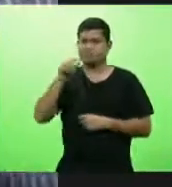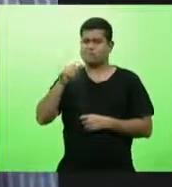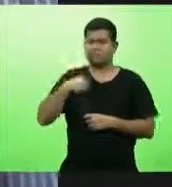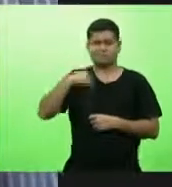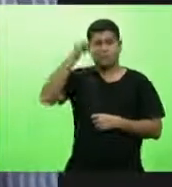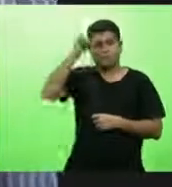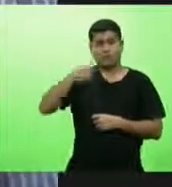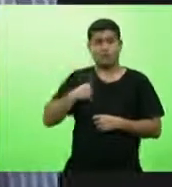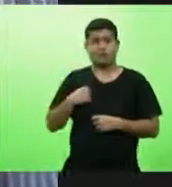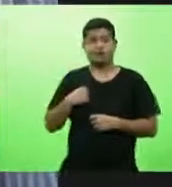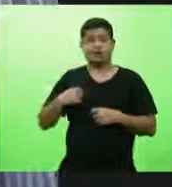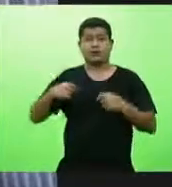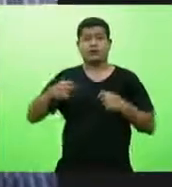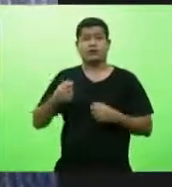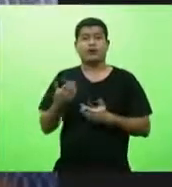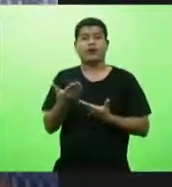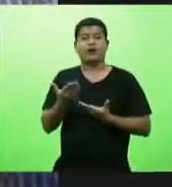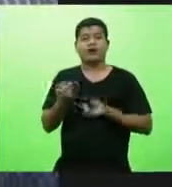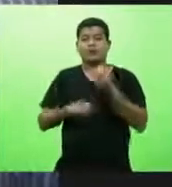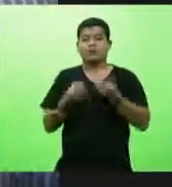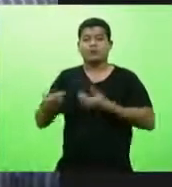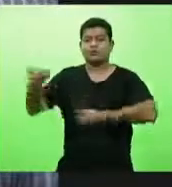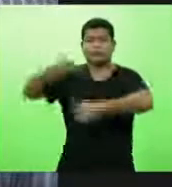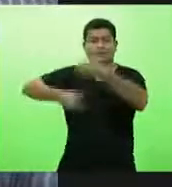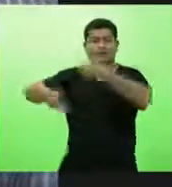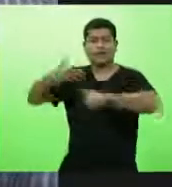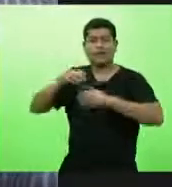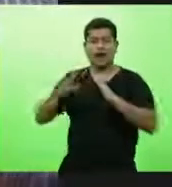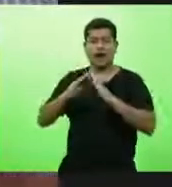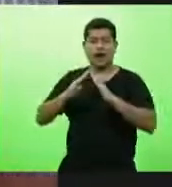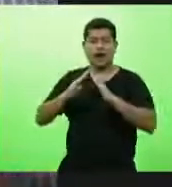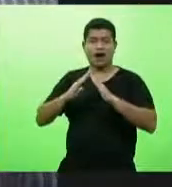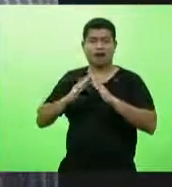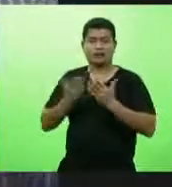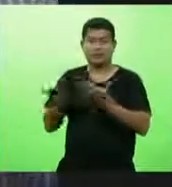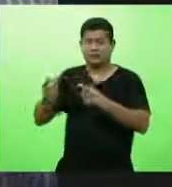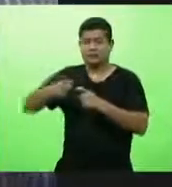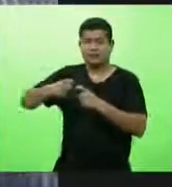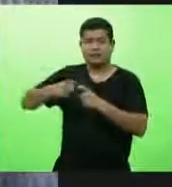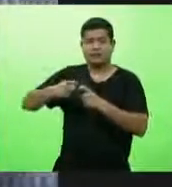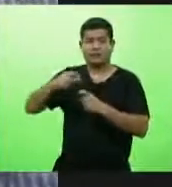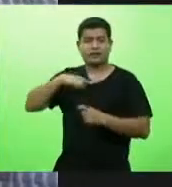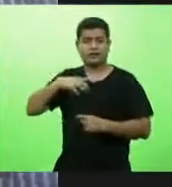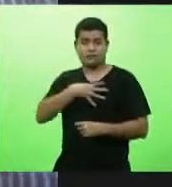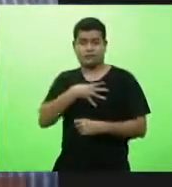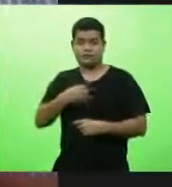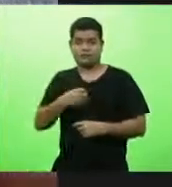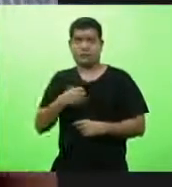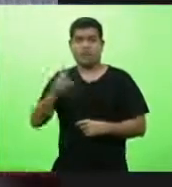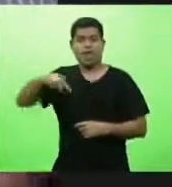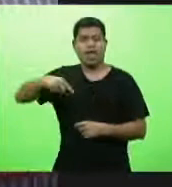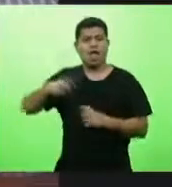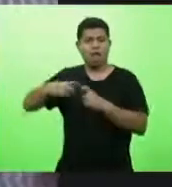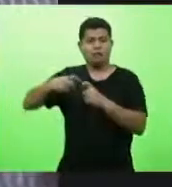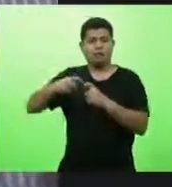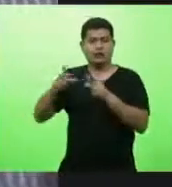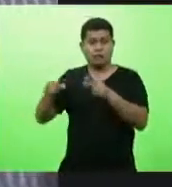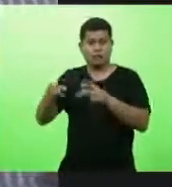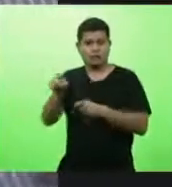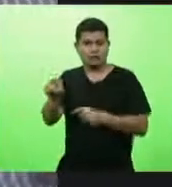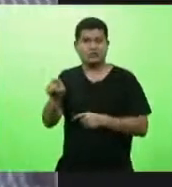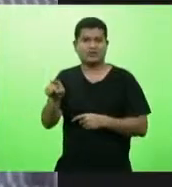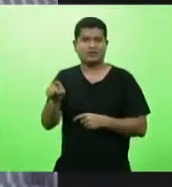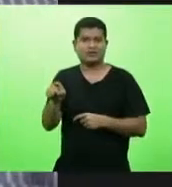Fomos atendidos em casa. Esse mesmo médico hoje, que tem um filho também médico, o filho hoje está